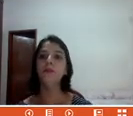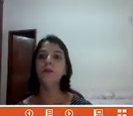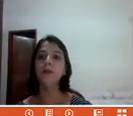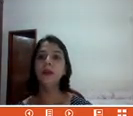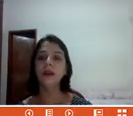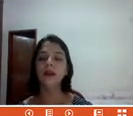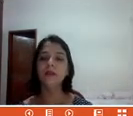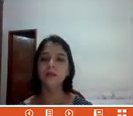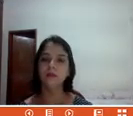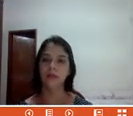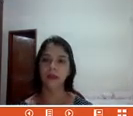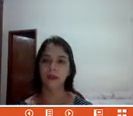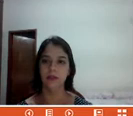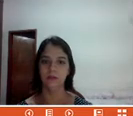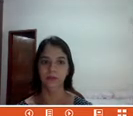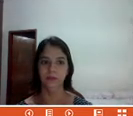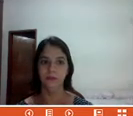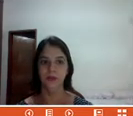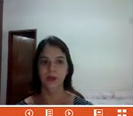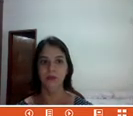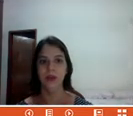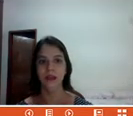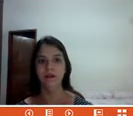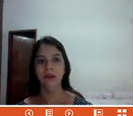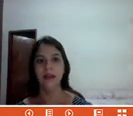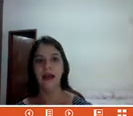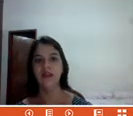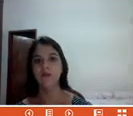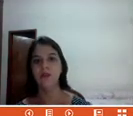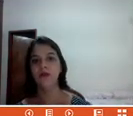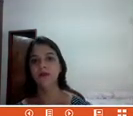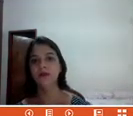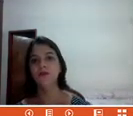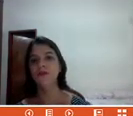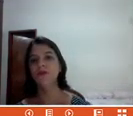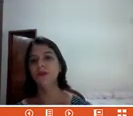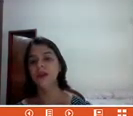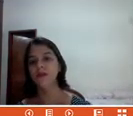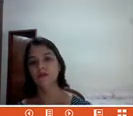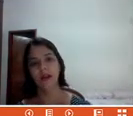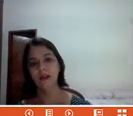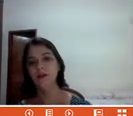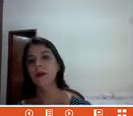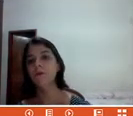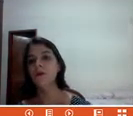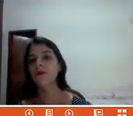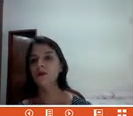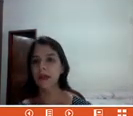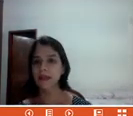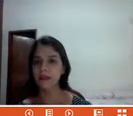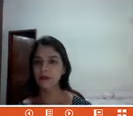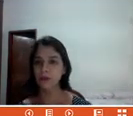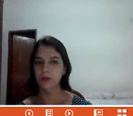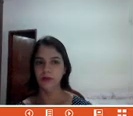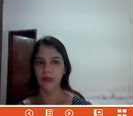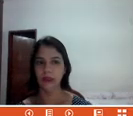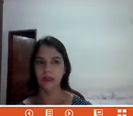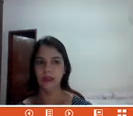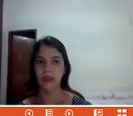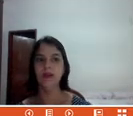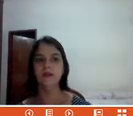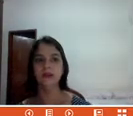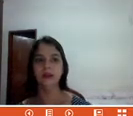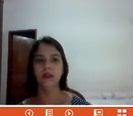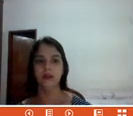alfabetização. Por que isso acontece? Porque, na verdade, a maioria dos surdos ela não vai ter uma boa compreensão do